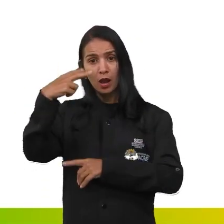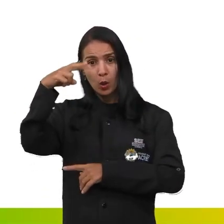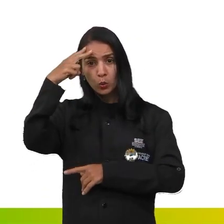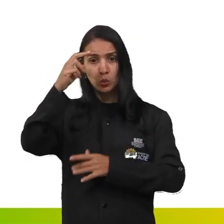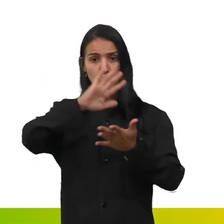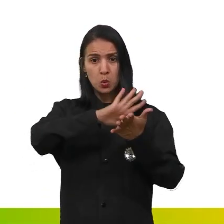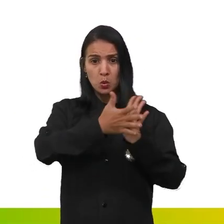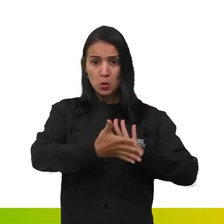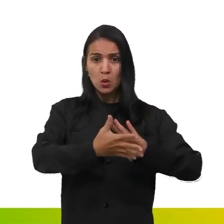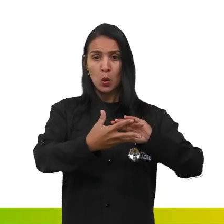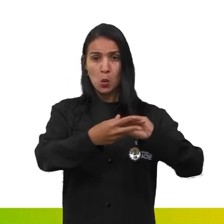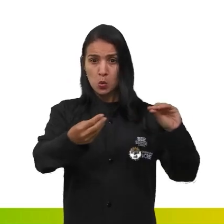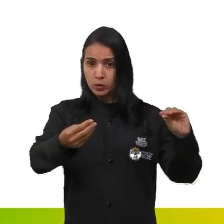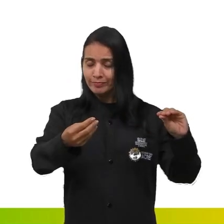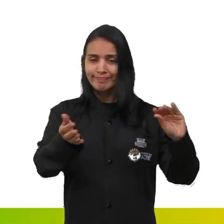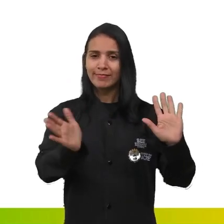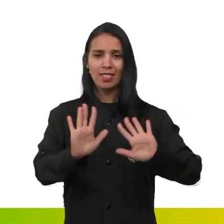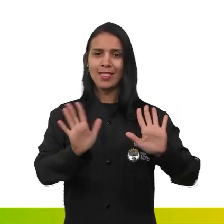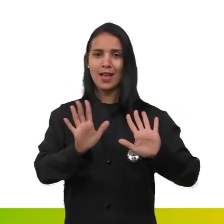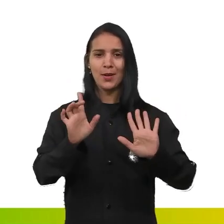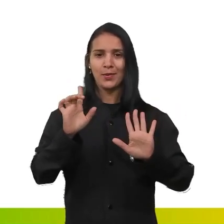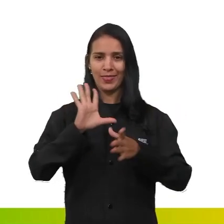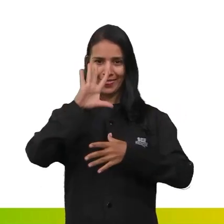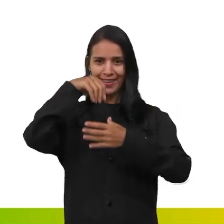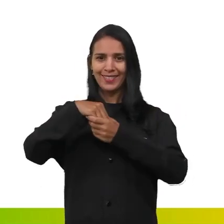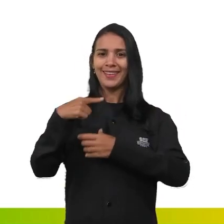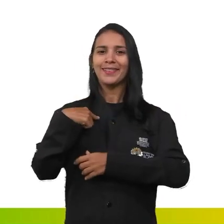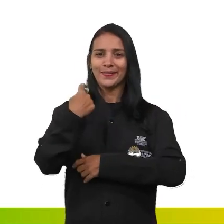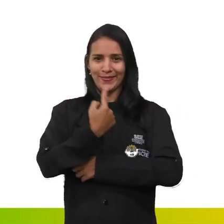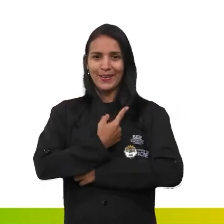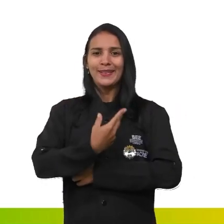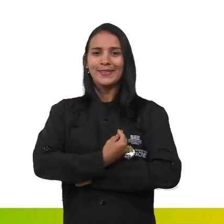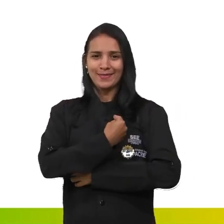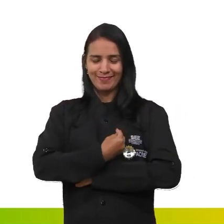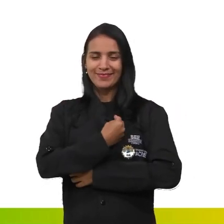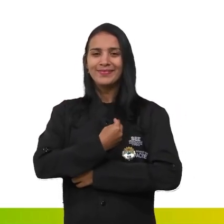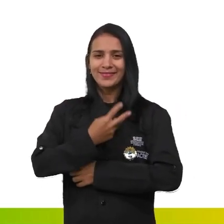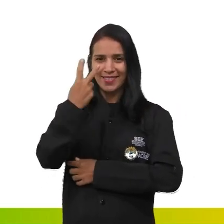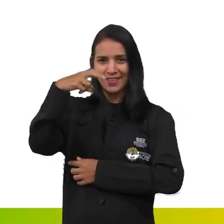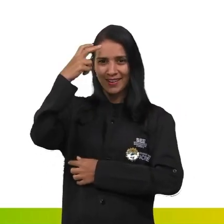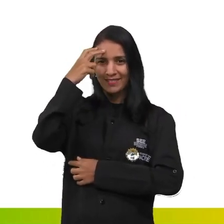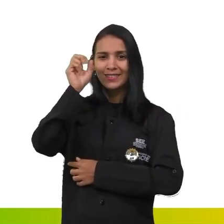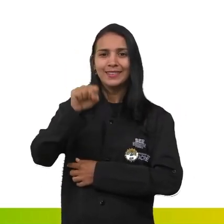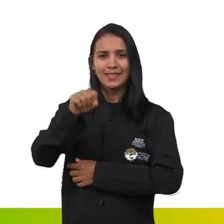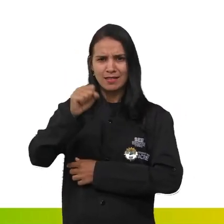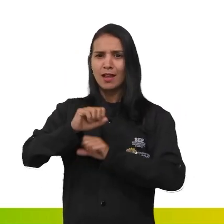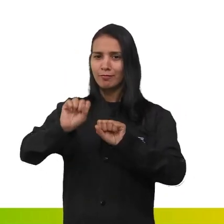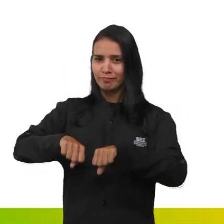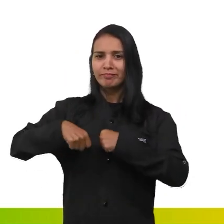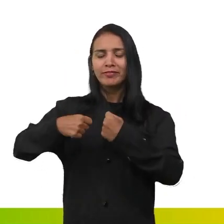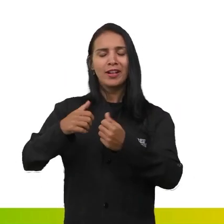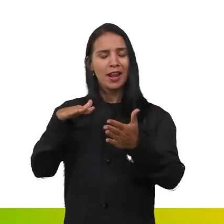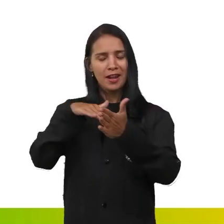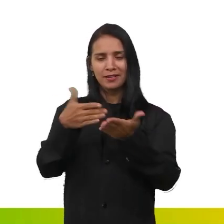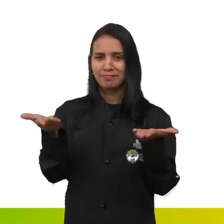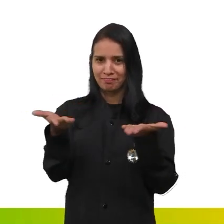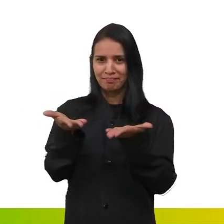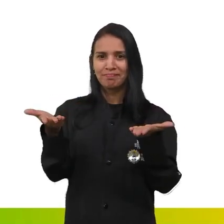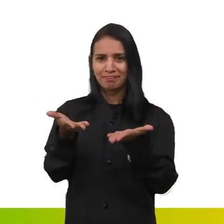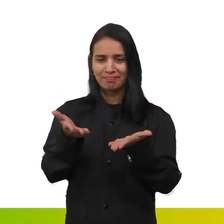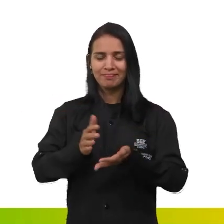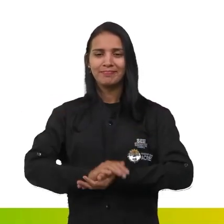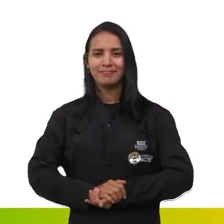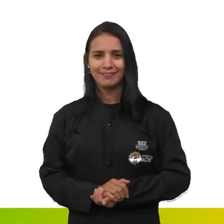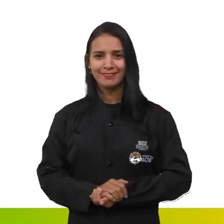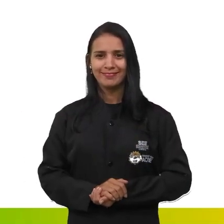pessoal, essa cultura não foi apagada no período colonial, ela existe e ela resiste até os dias de hoje,